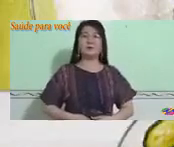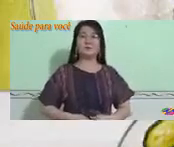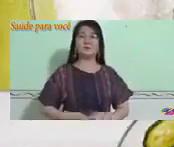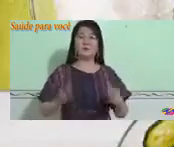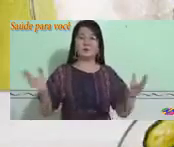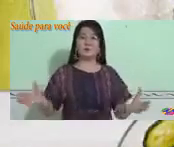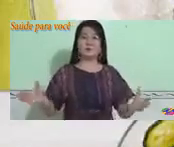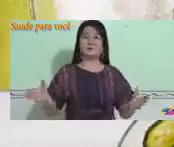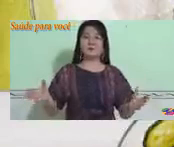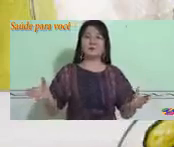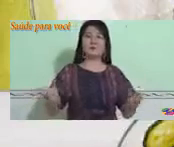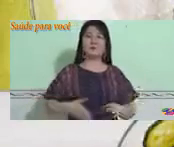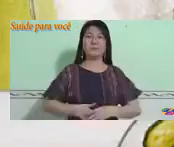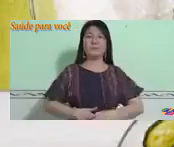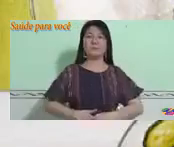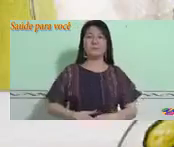LDAMULHERDPNDEDABSTINE acento circunflexo